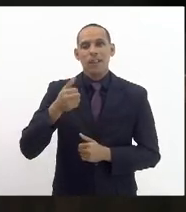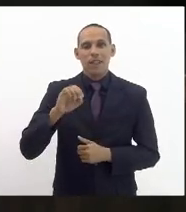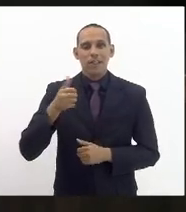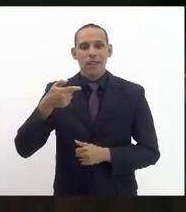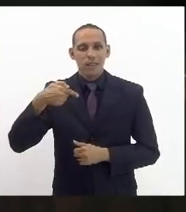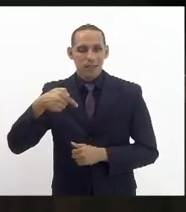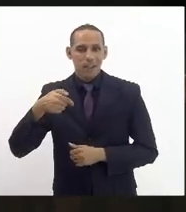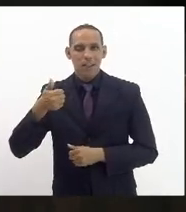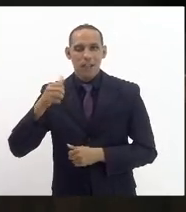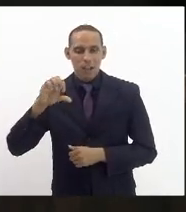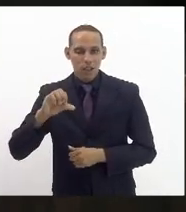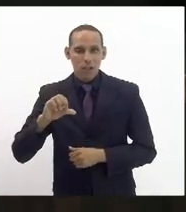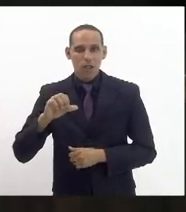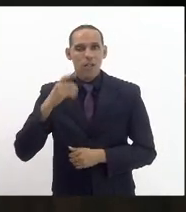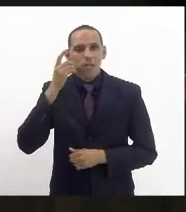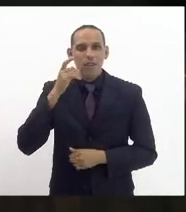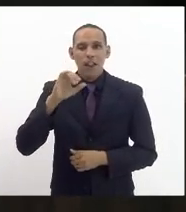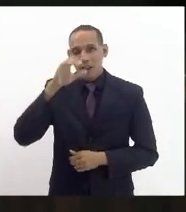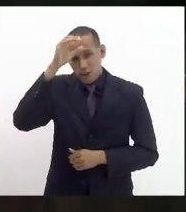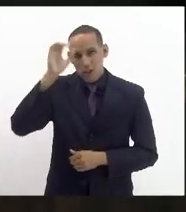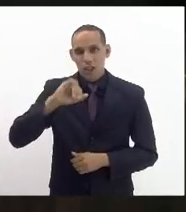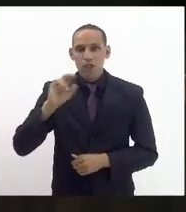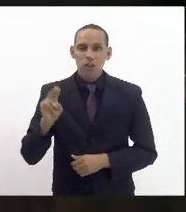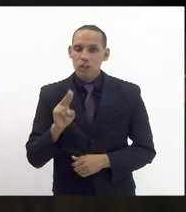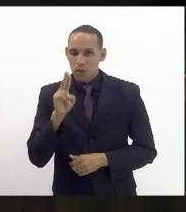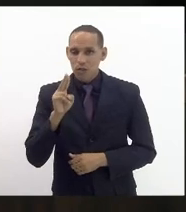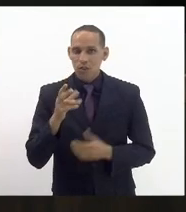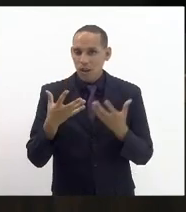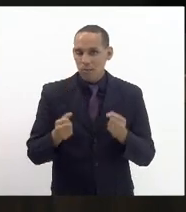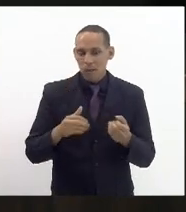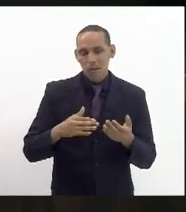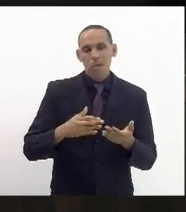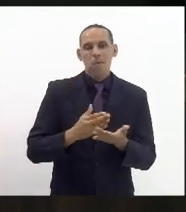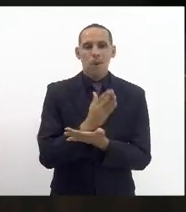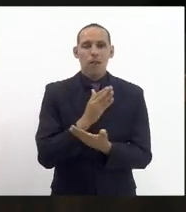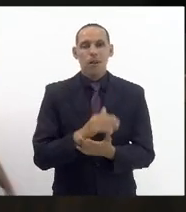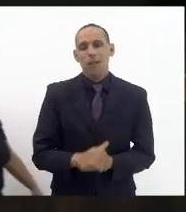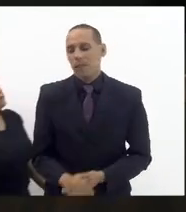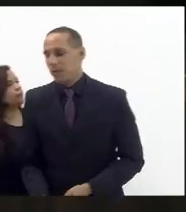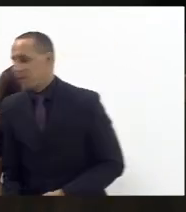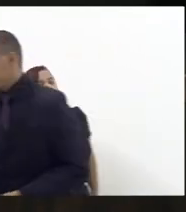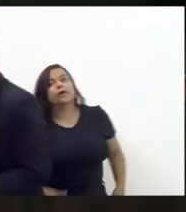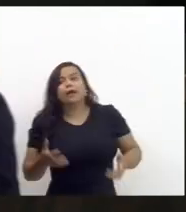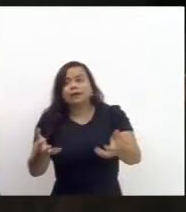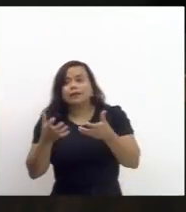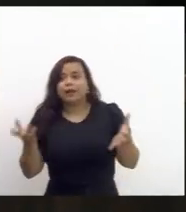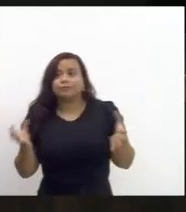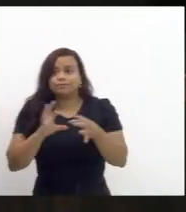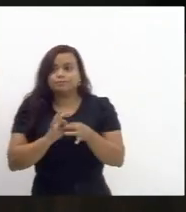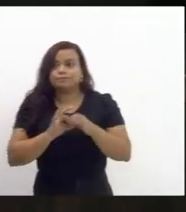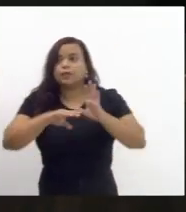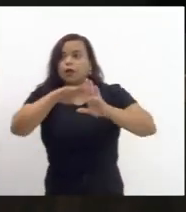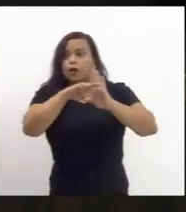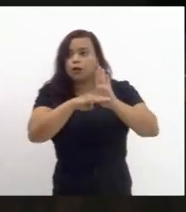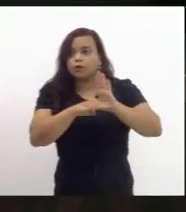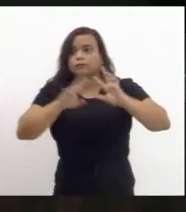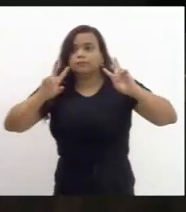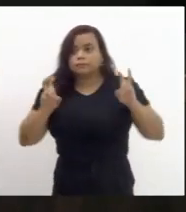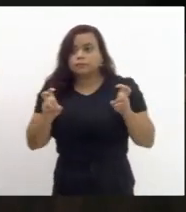10.17.19, deputada Tia Ju, se os que aprovam, permaneçam como estão, aprovada. Requer a inclusão na ordem do dia do projeto de